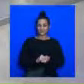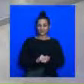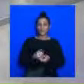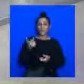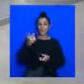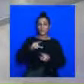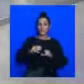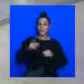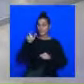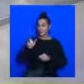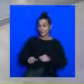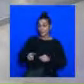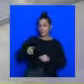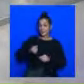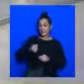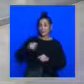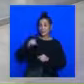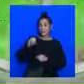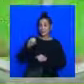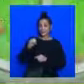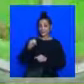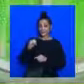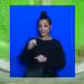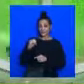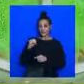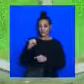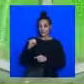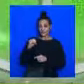A próxima coluna é o número 0.